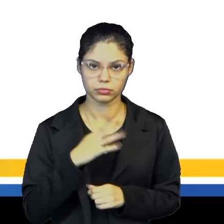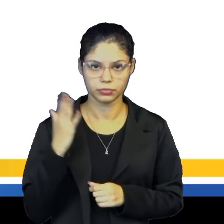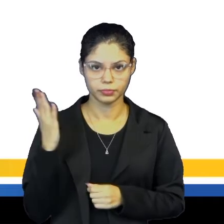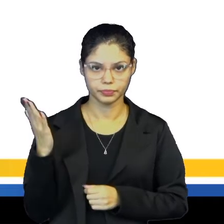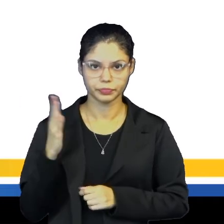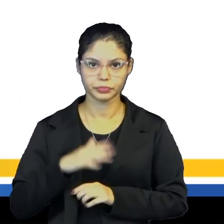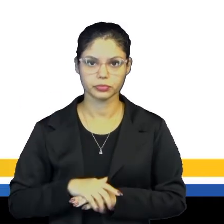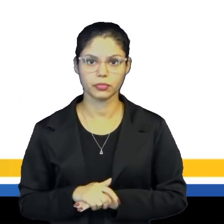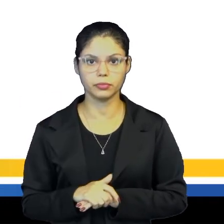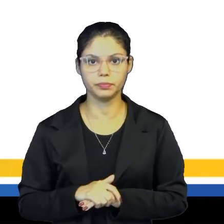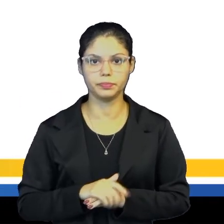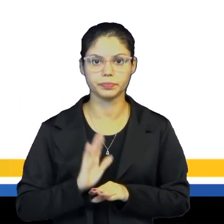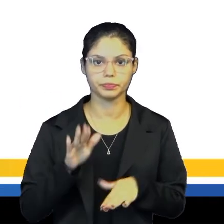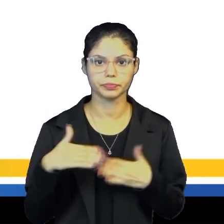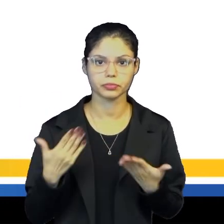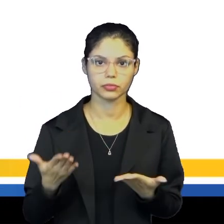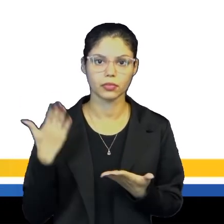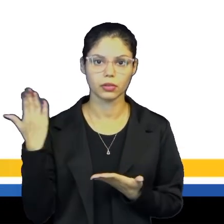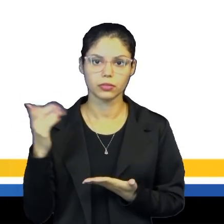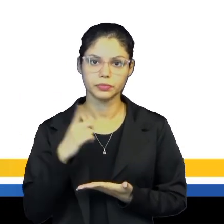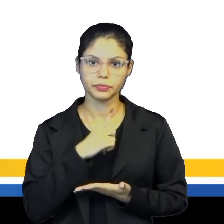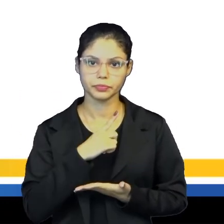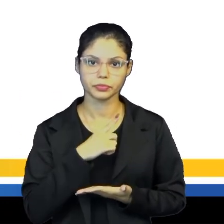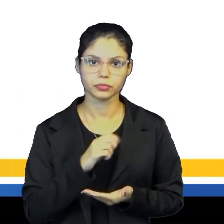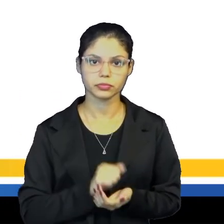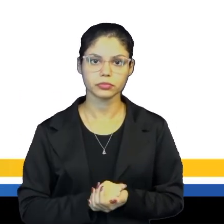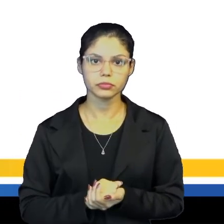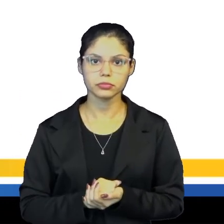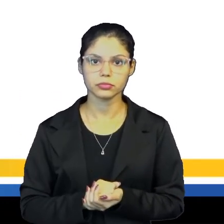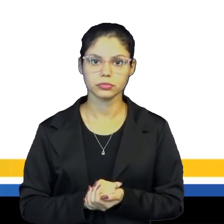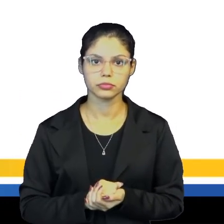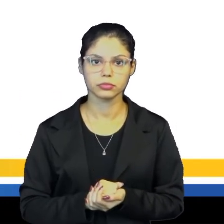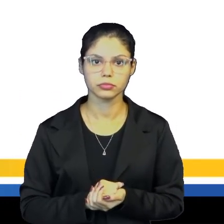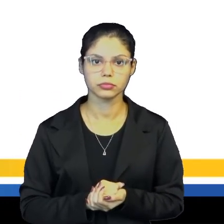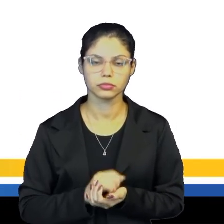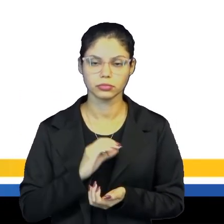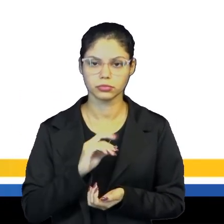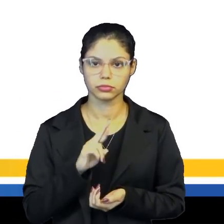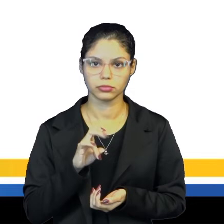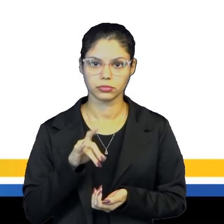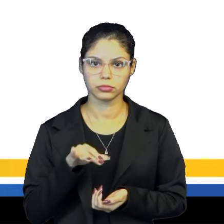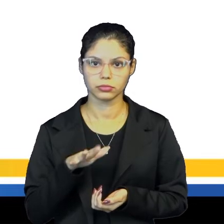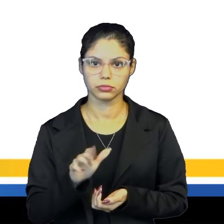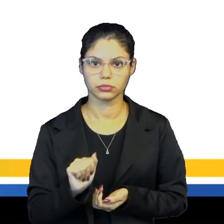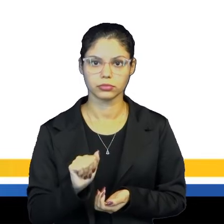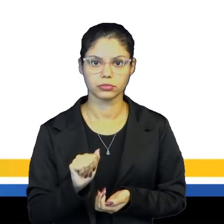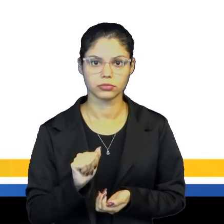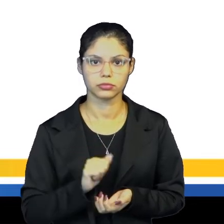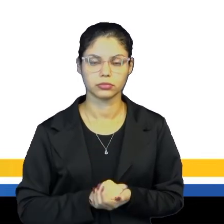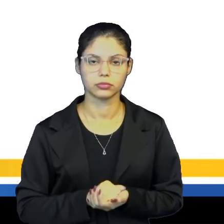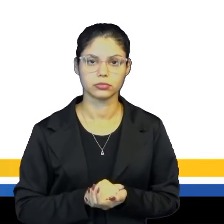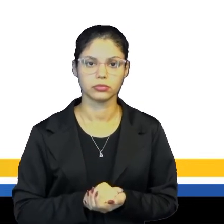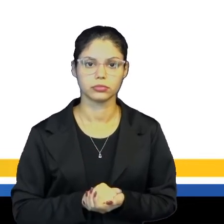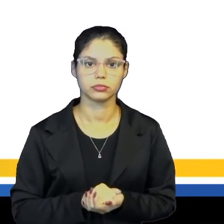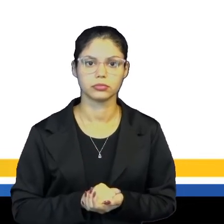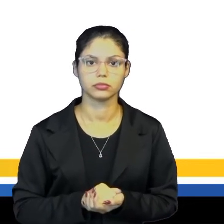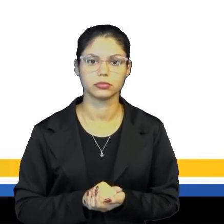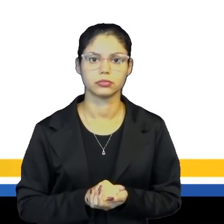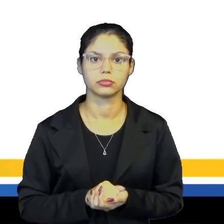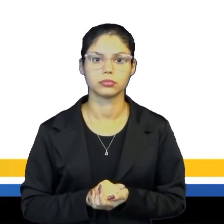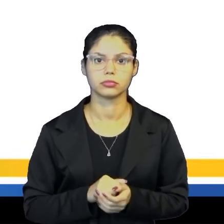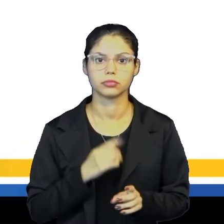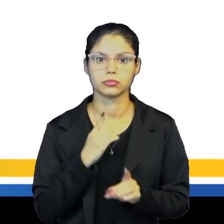tá? E aí, nós temos as texturas orgânicas, né? As texturas